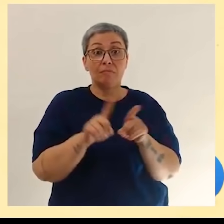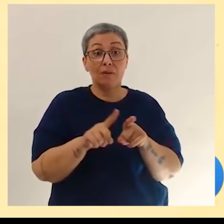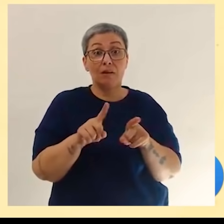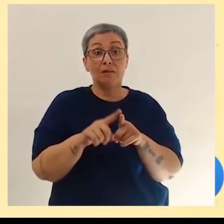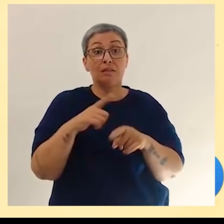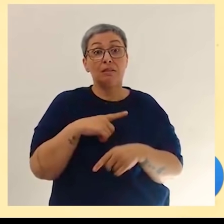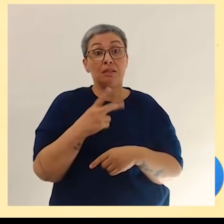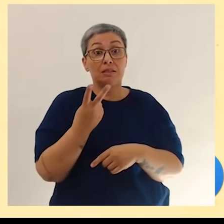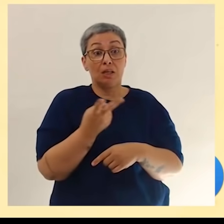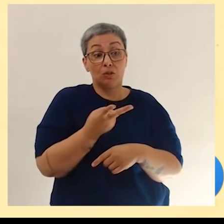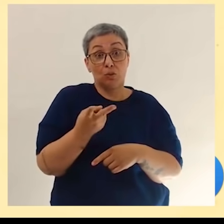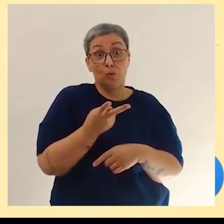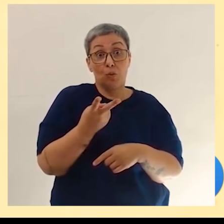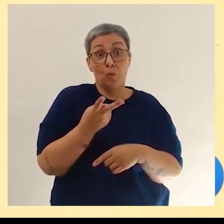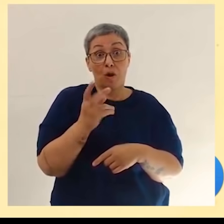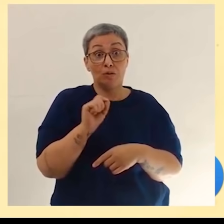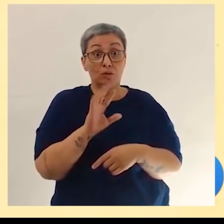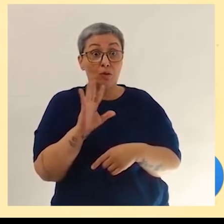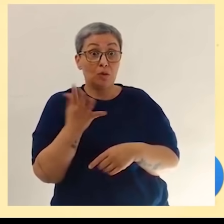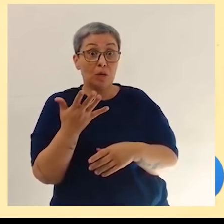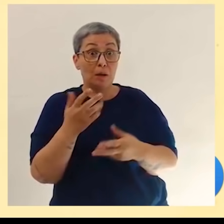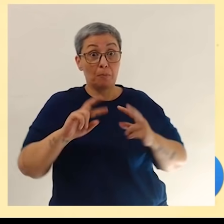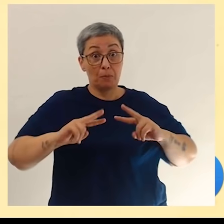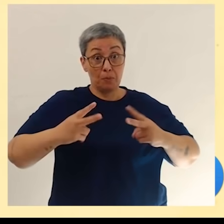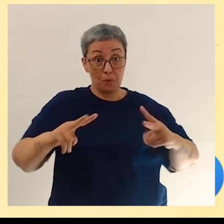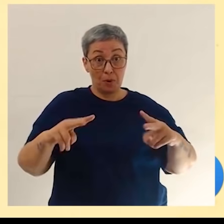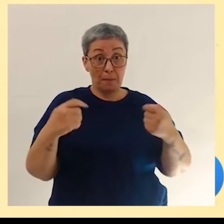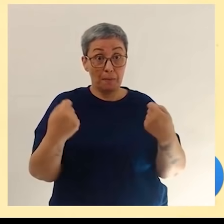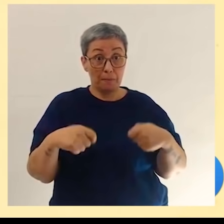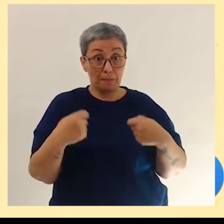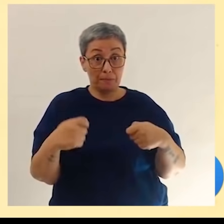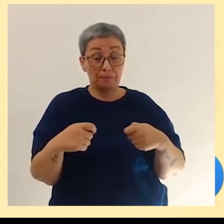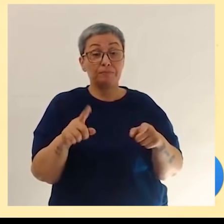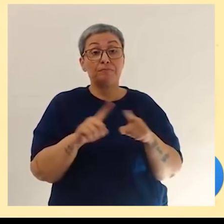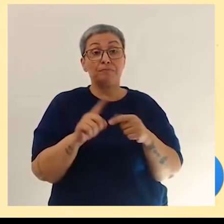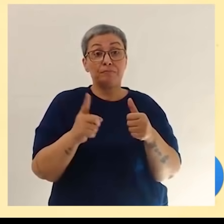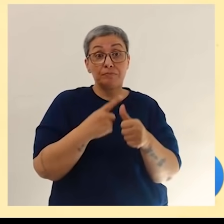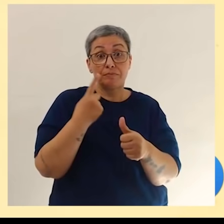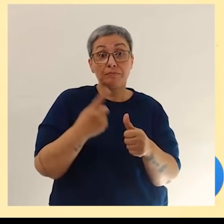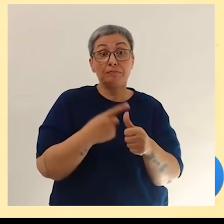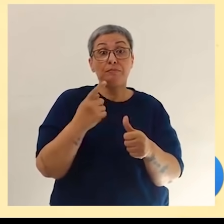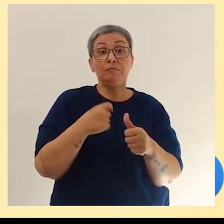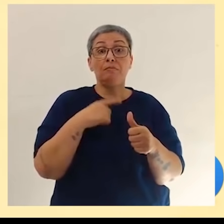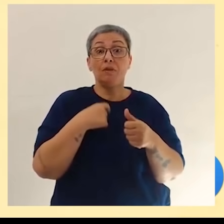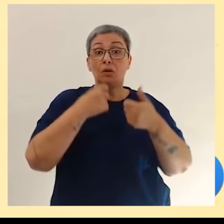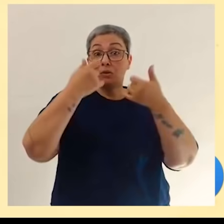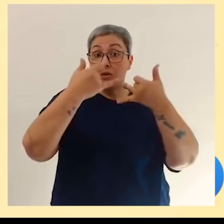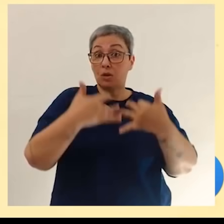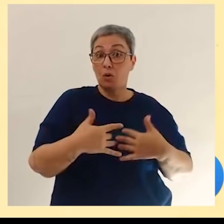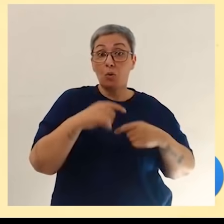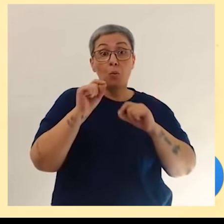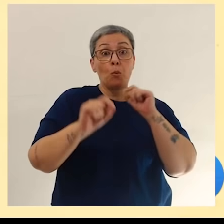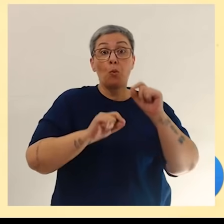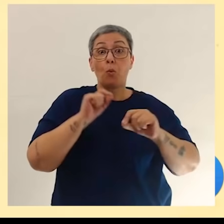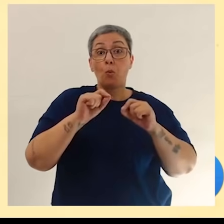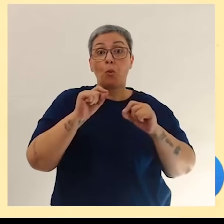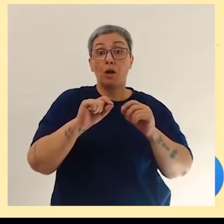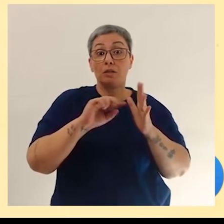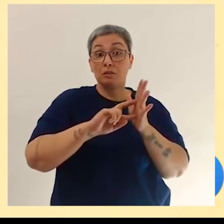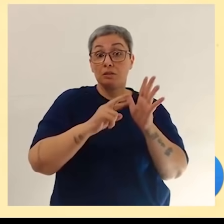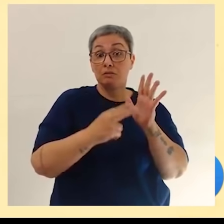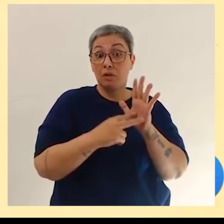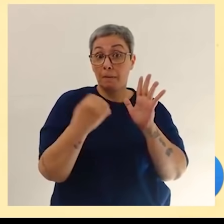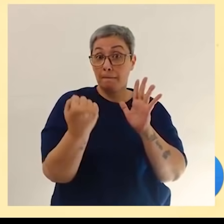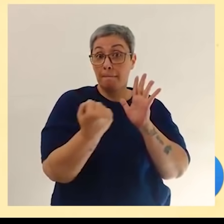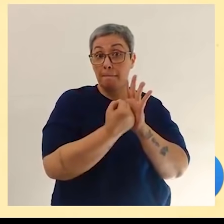nós temos aqui duas situações que a Pro precisava compartilhar com vocês. Primeiro, a explicação do que são esses marcos